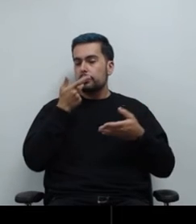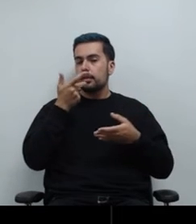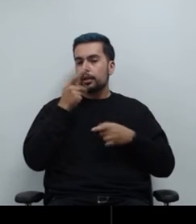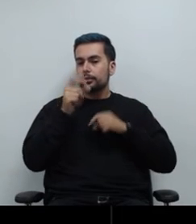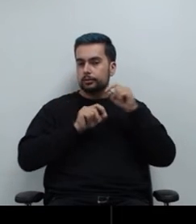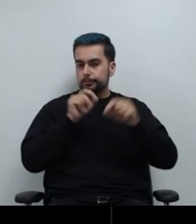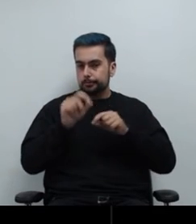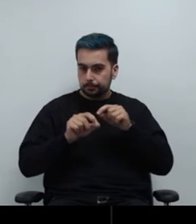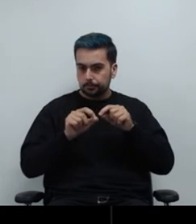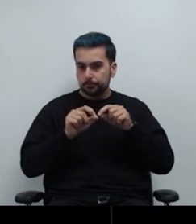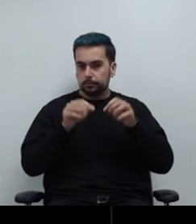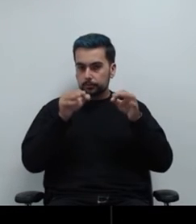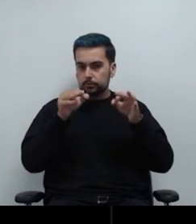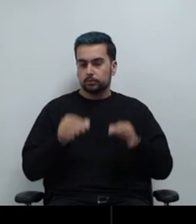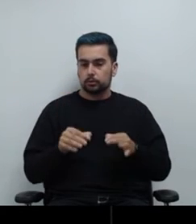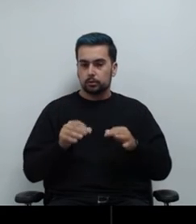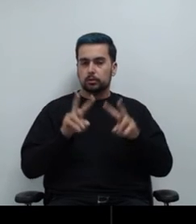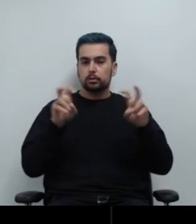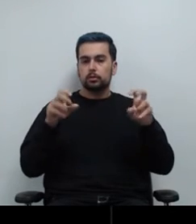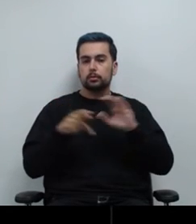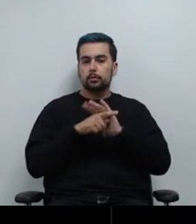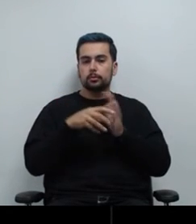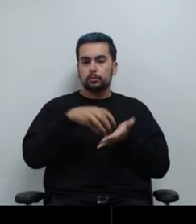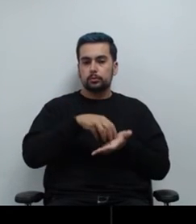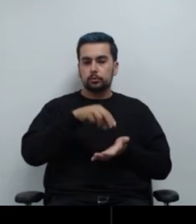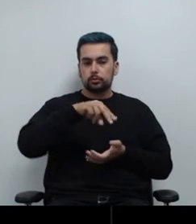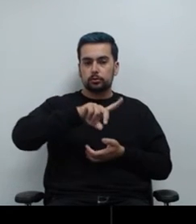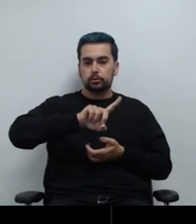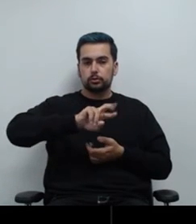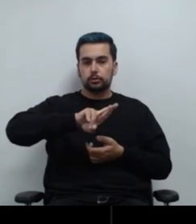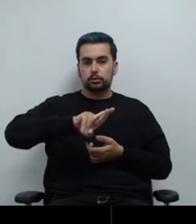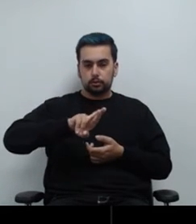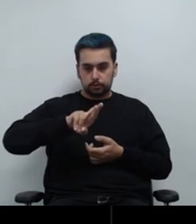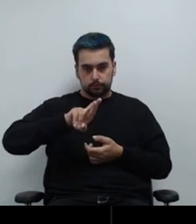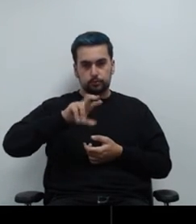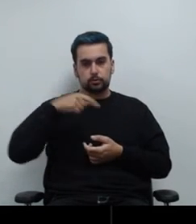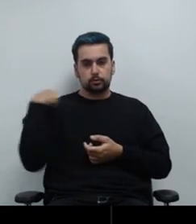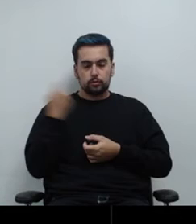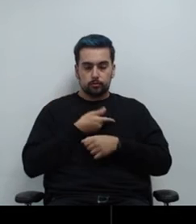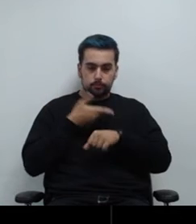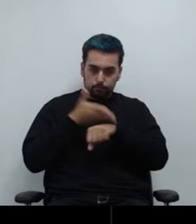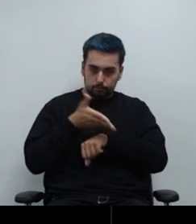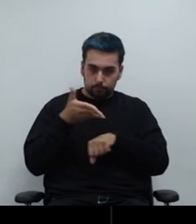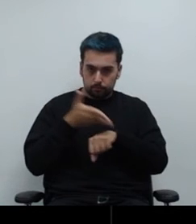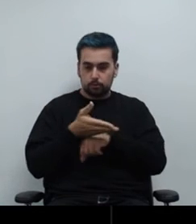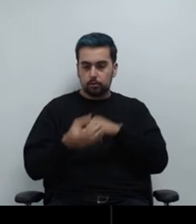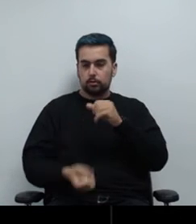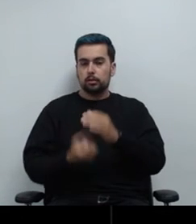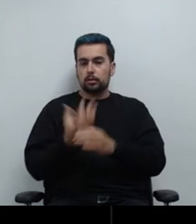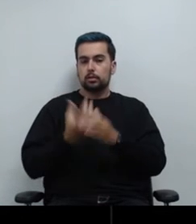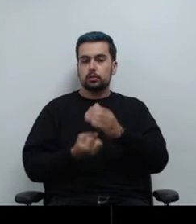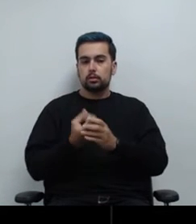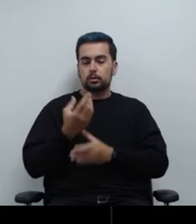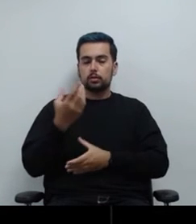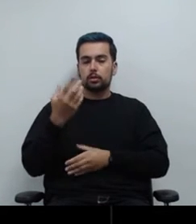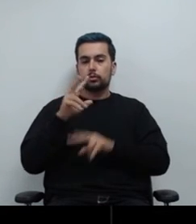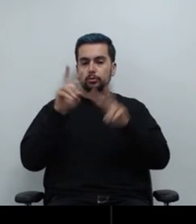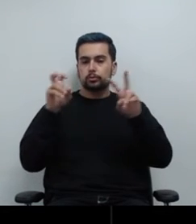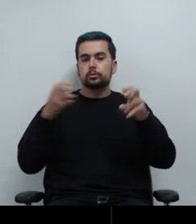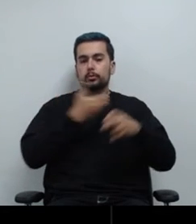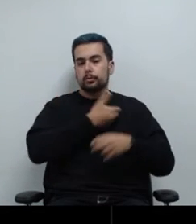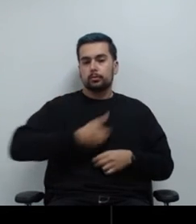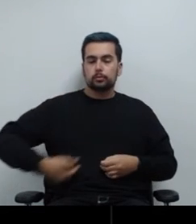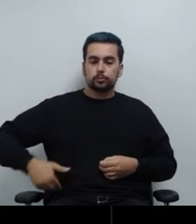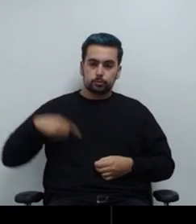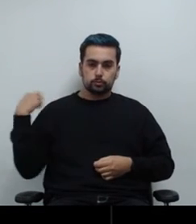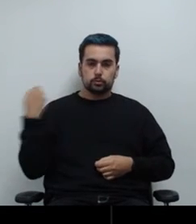é justamente a questão do NUDIR. Nós participamos da produção de uma nota pública quando nós